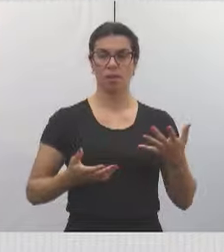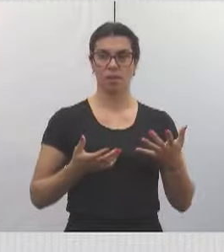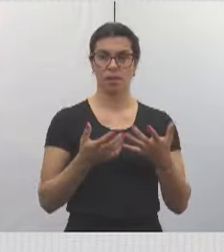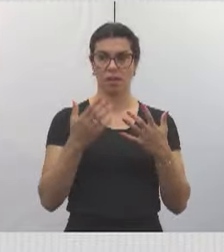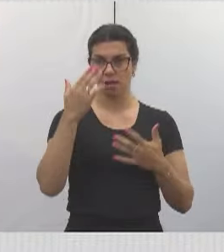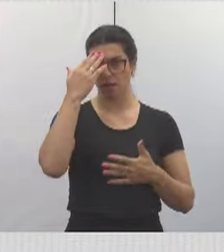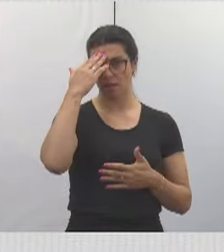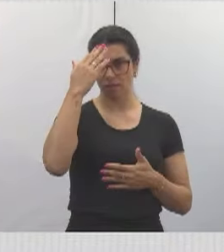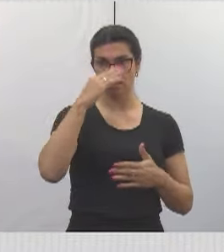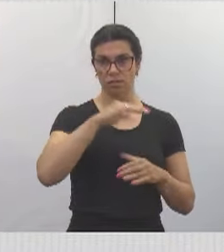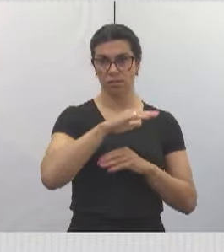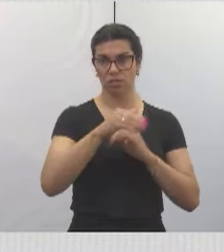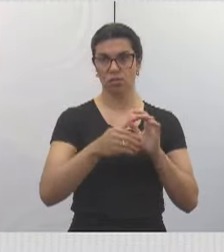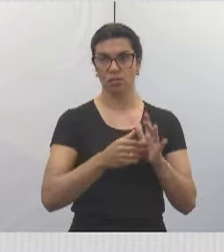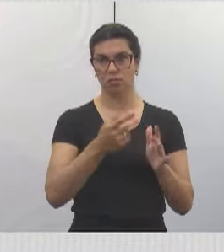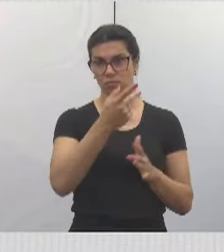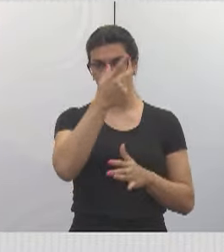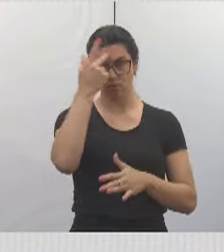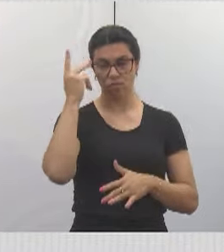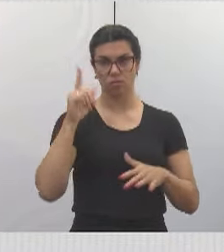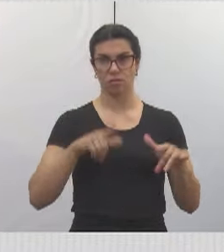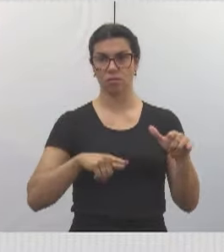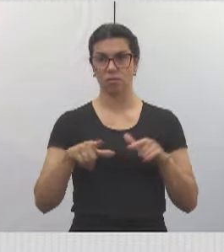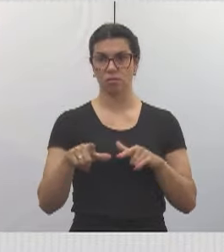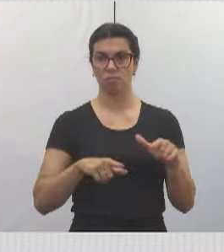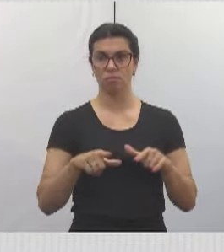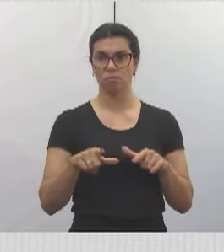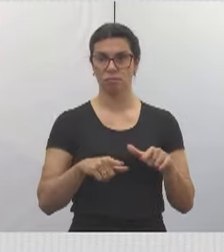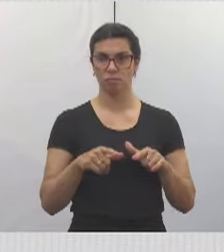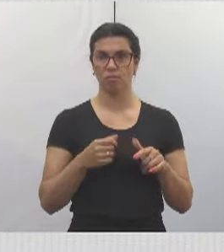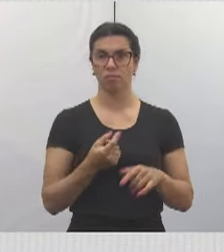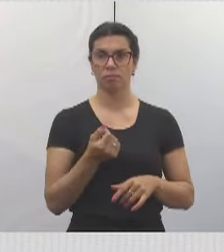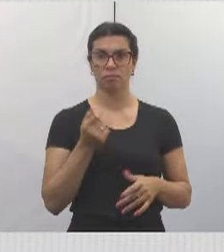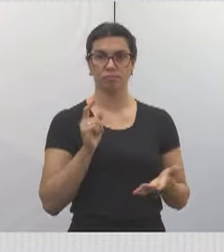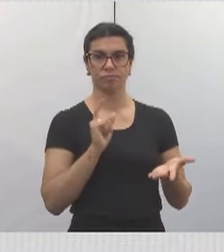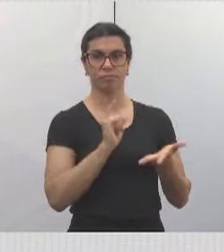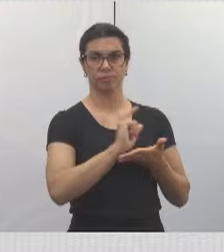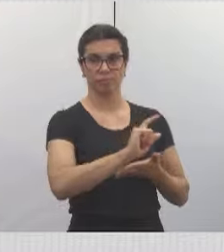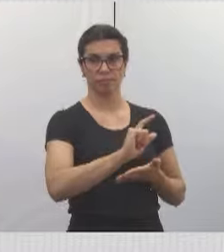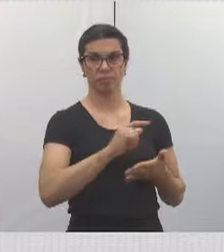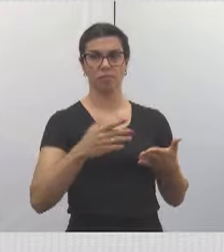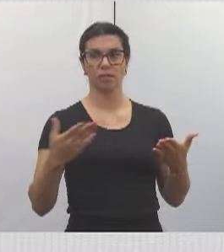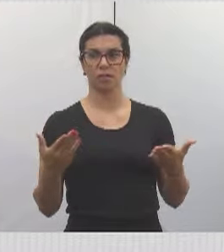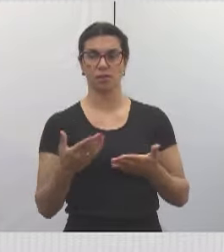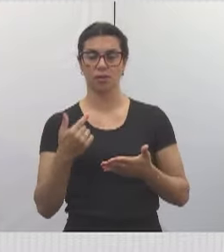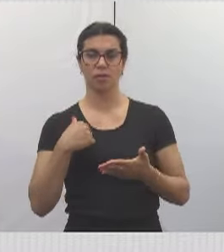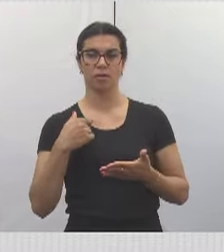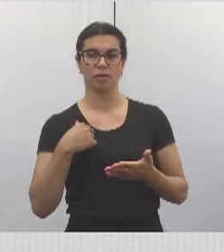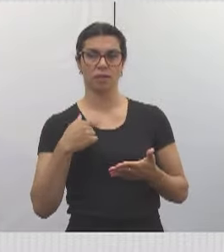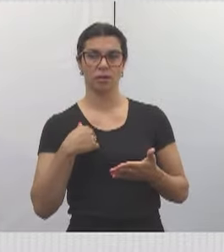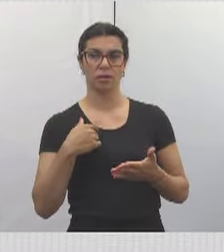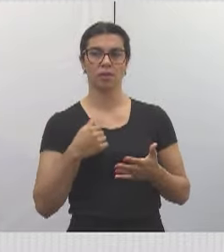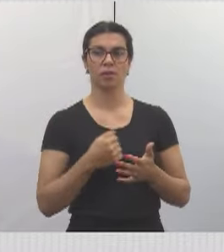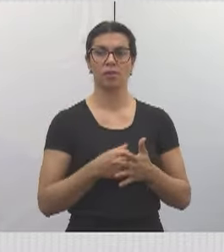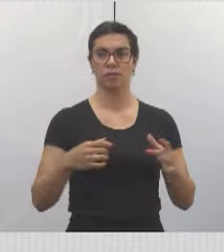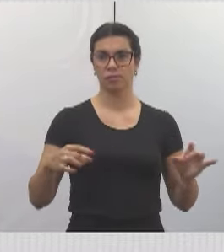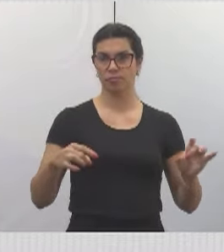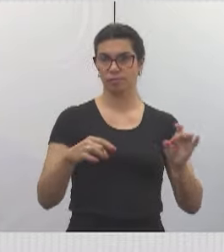o funcionário da prefeitura que fizeram isso aqui. Essa é uma verba impositiva deste vereador Valmir que está falando